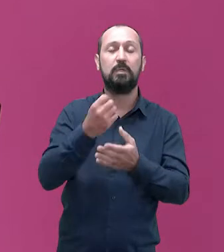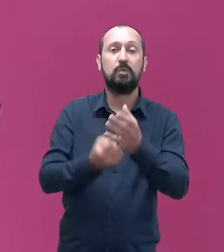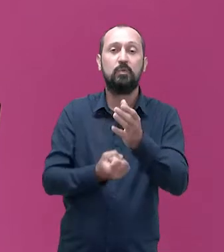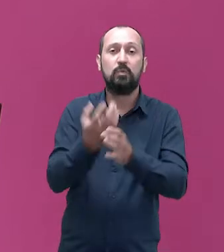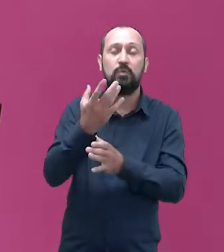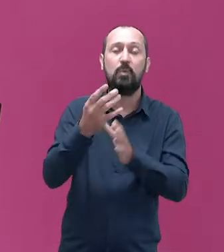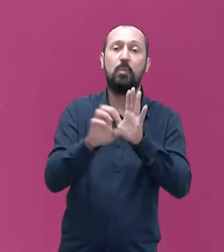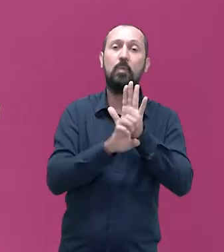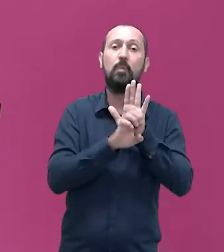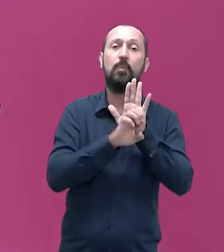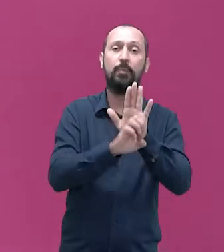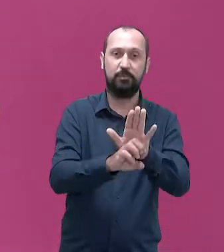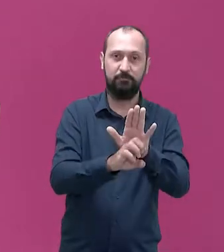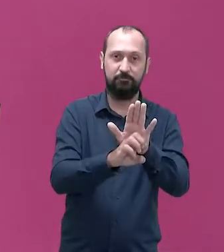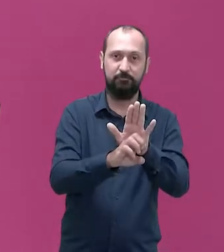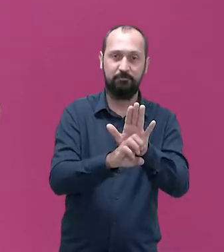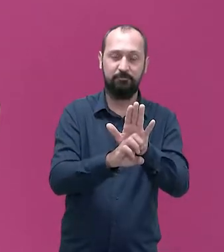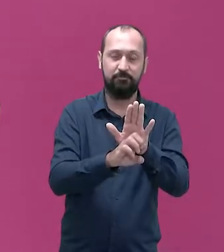nós elaboramos